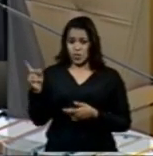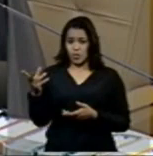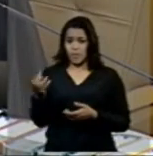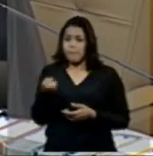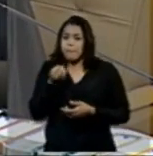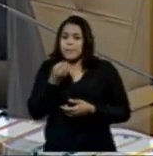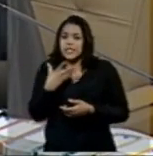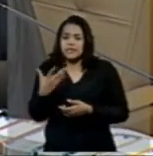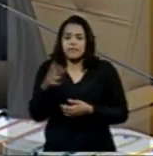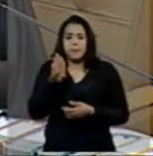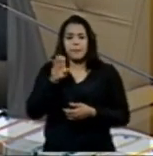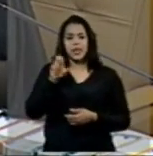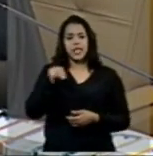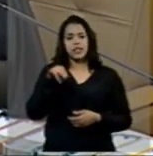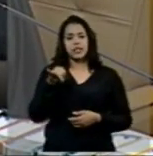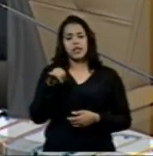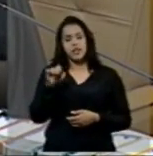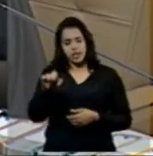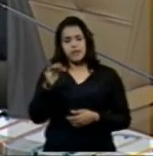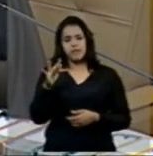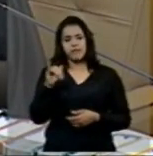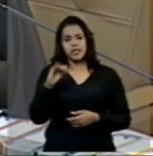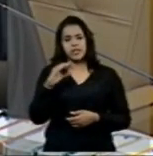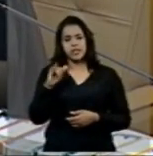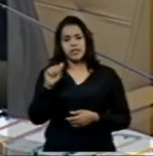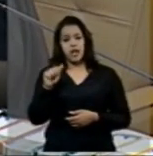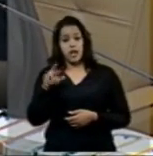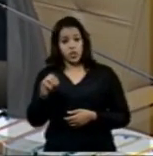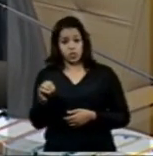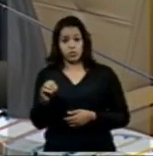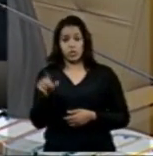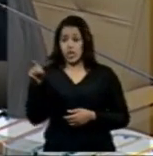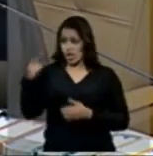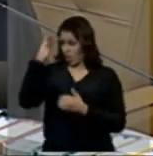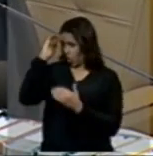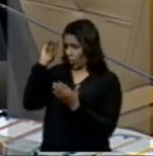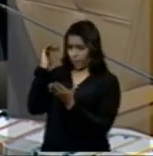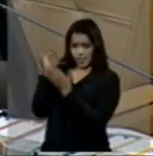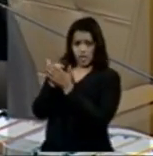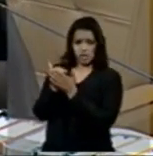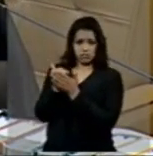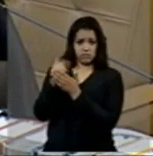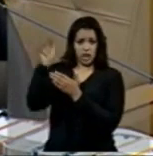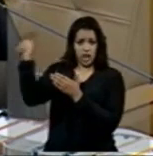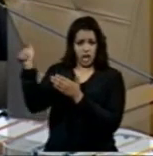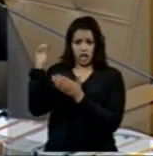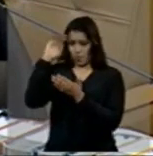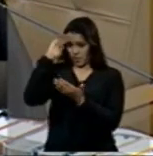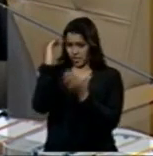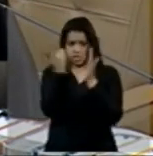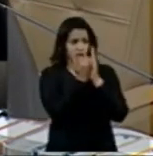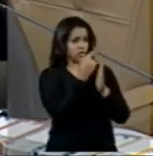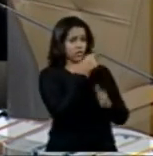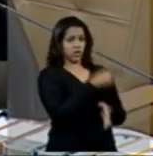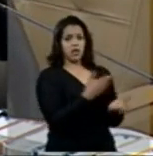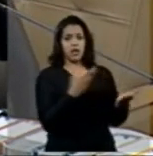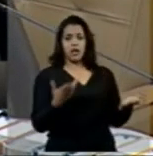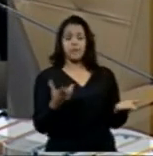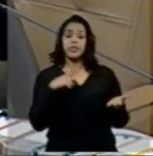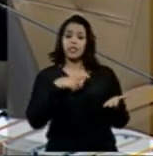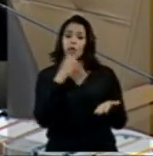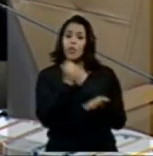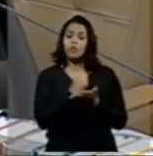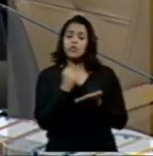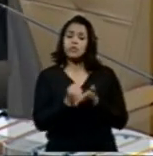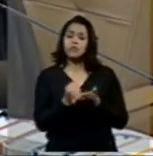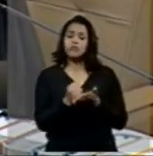serviços, figura como empregador do trabalhador. De outro lado, firma como efetivo tomador de serviços um contrato